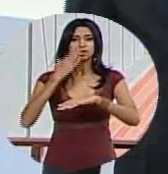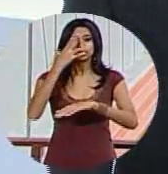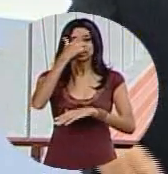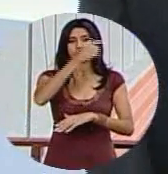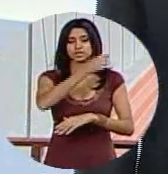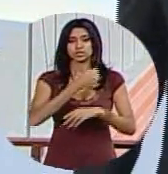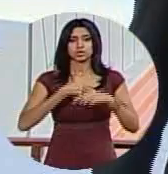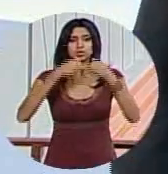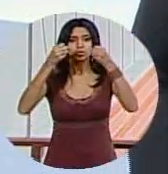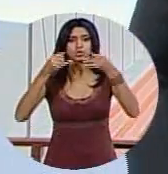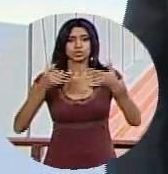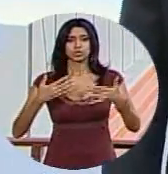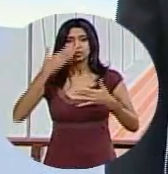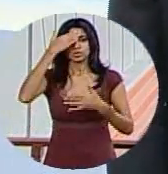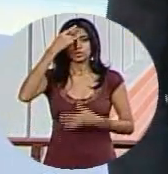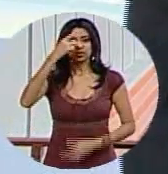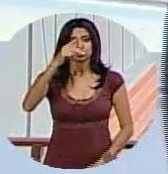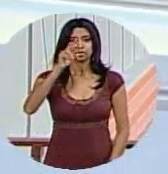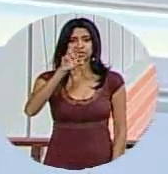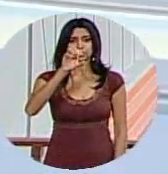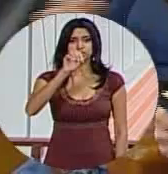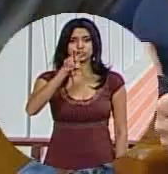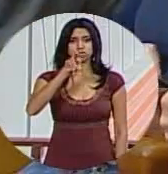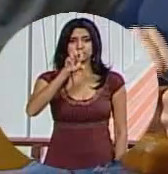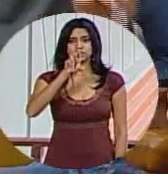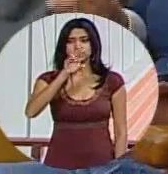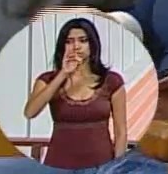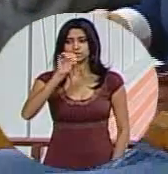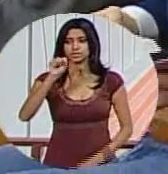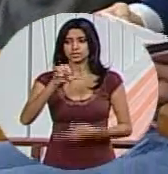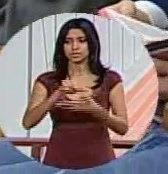falar com você. É Provérbios 15:13.